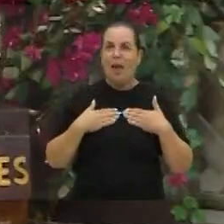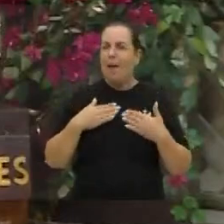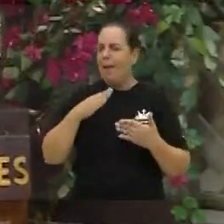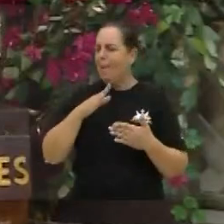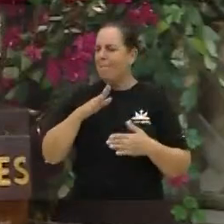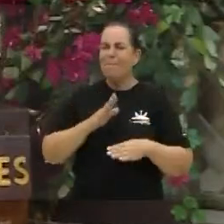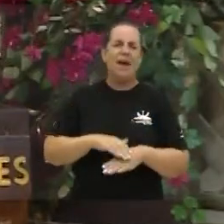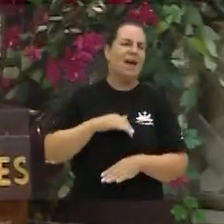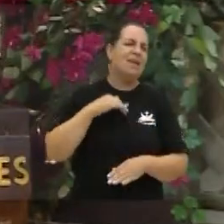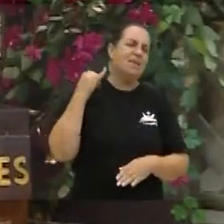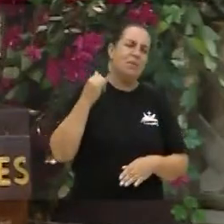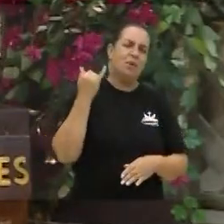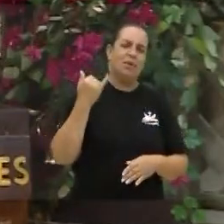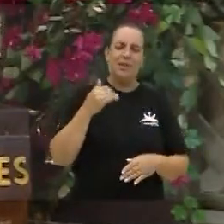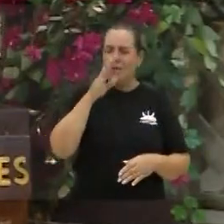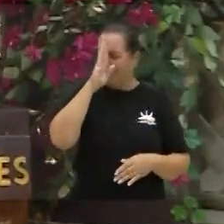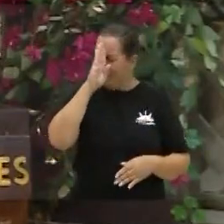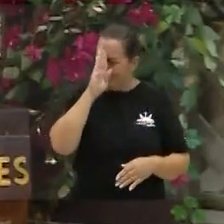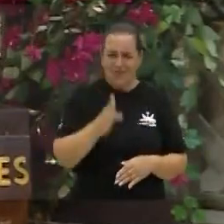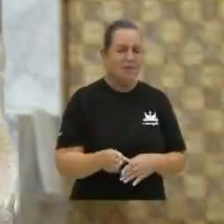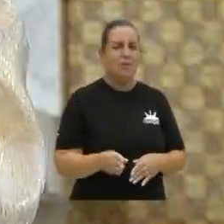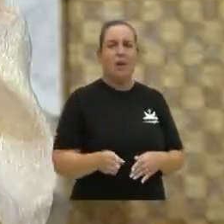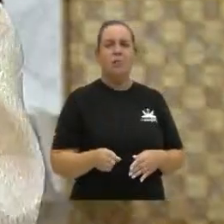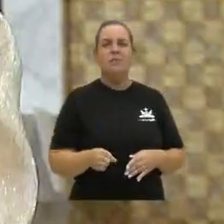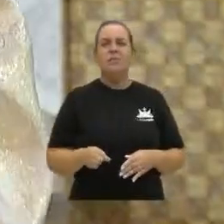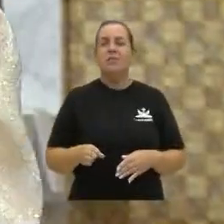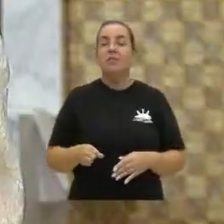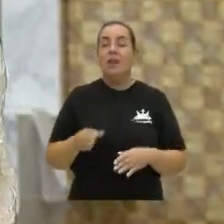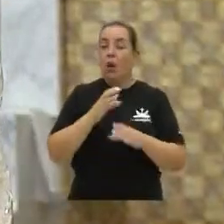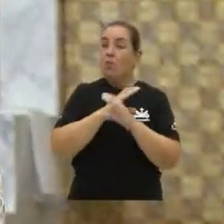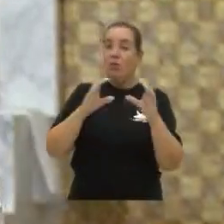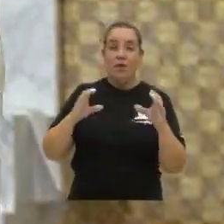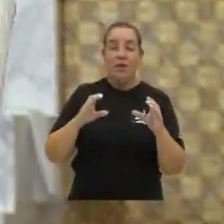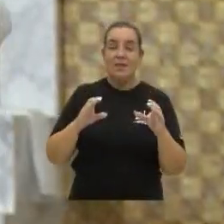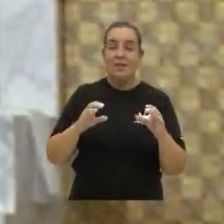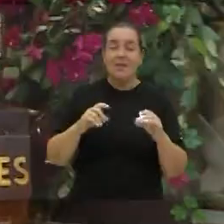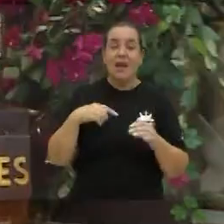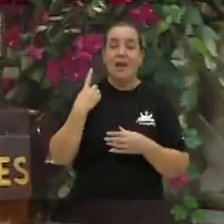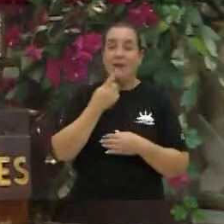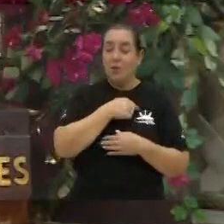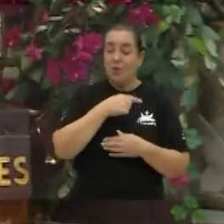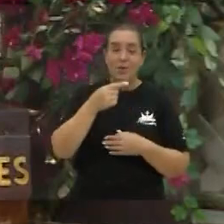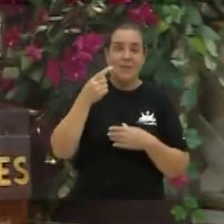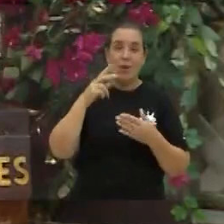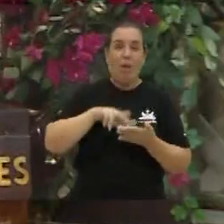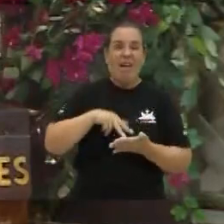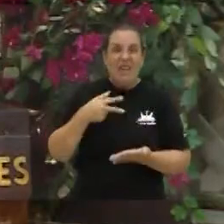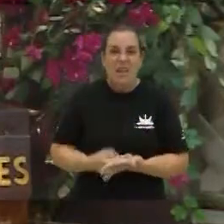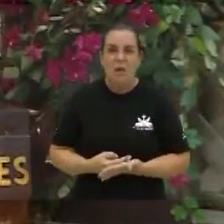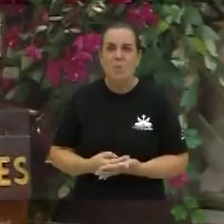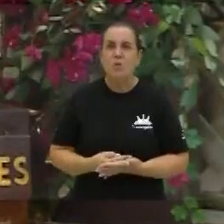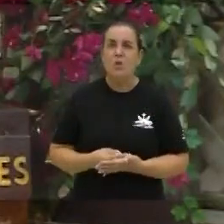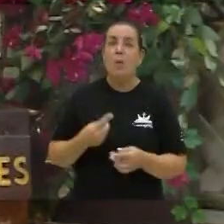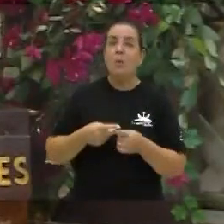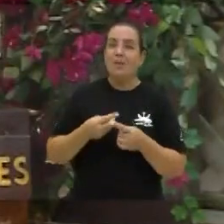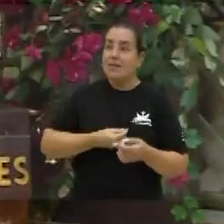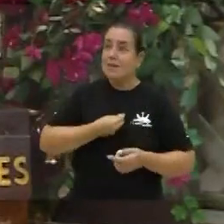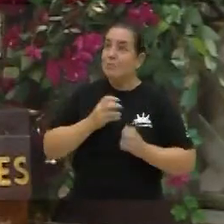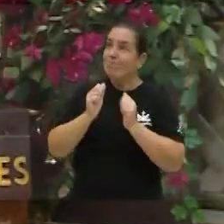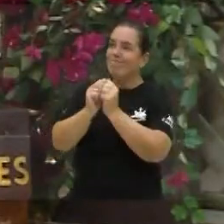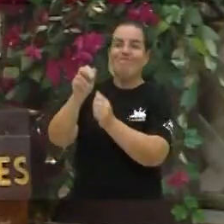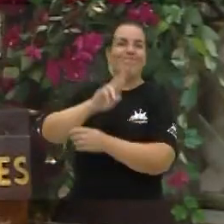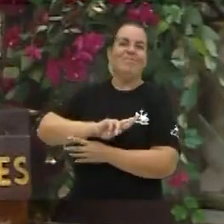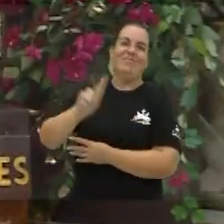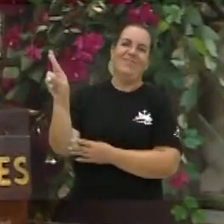permanece, e a alegria é fruto da confiança. Consegue compreender isso? Essa confiança no Senhor nos